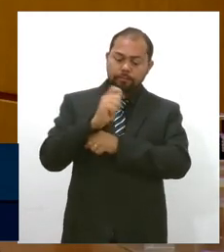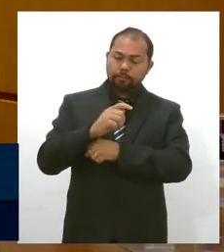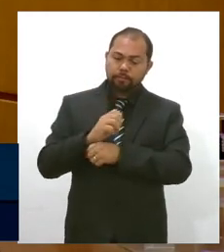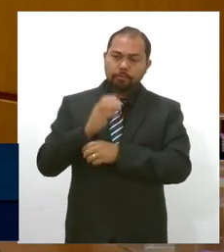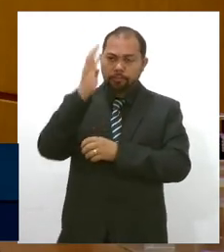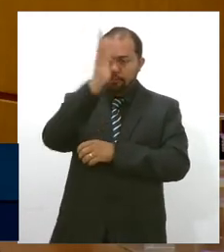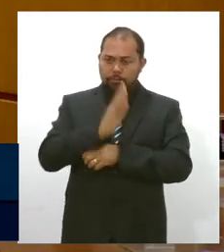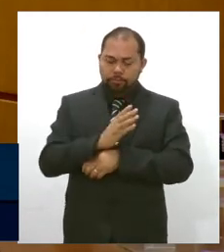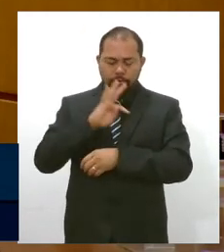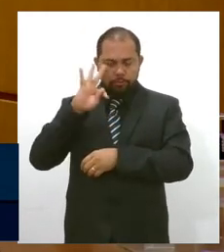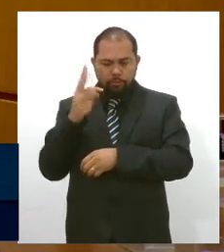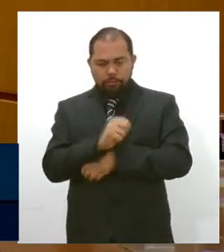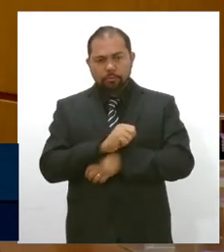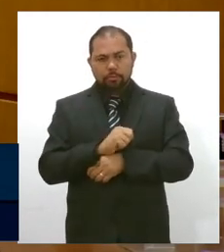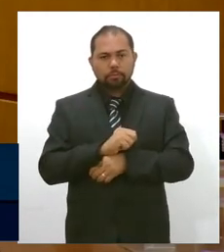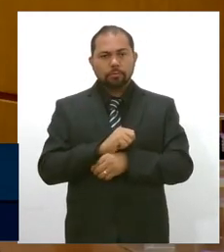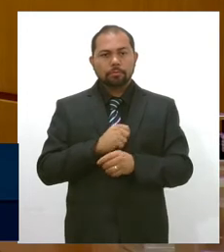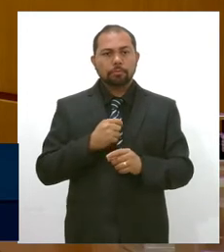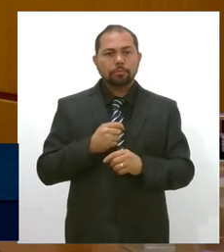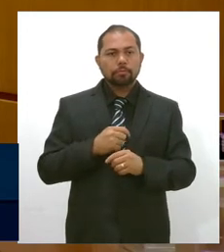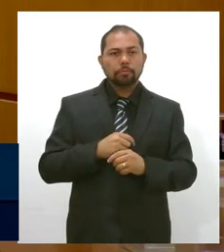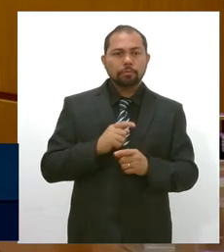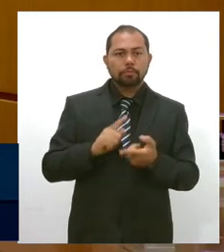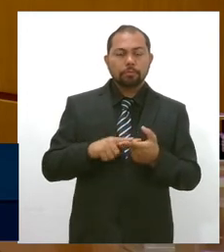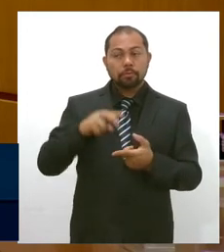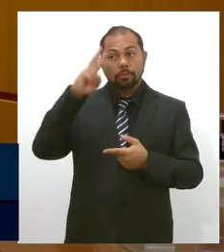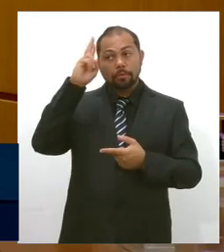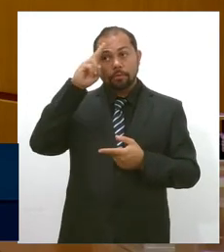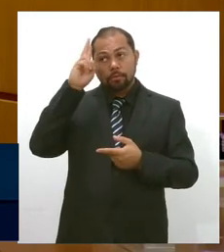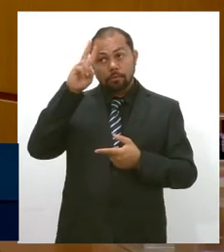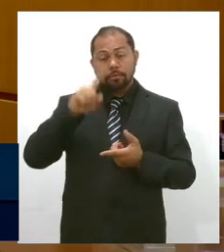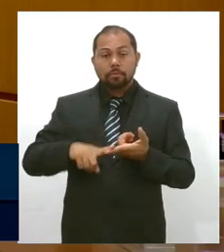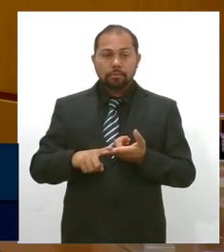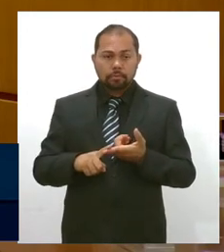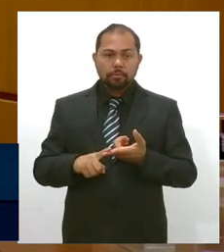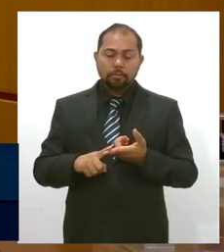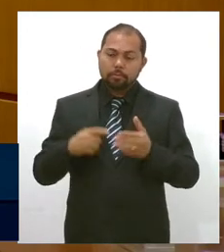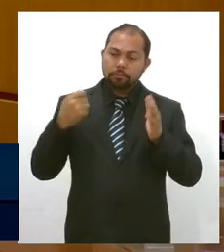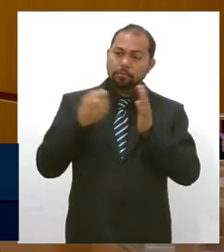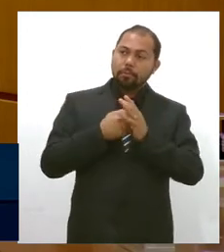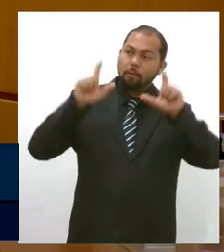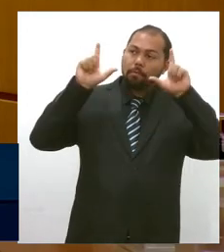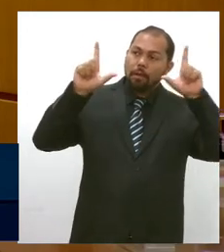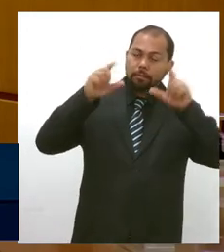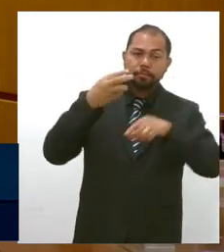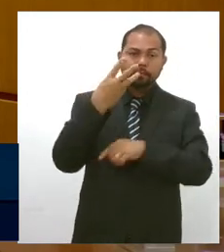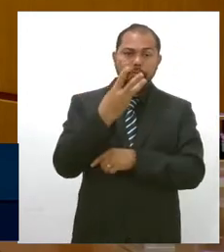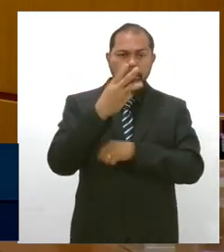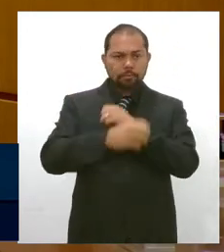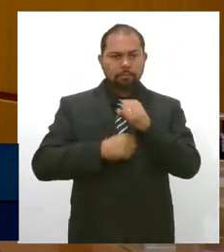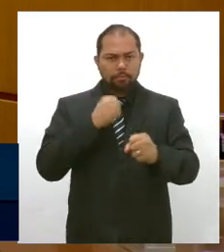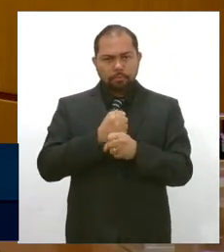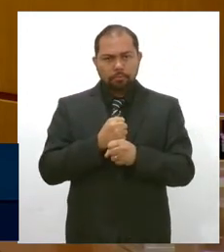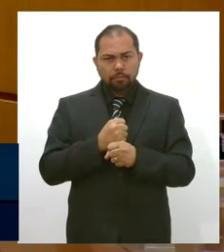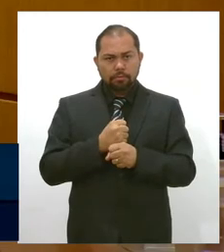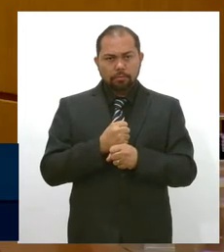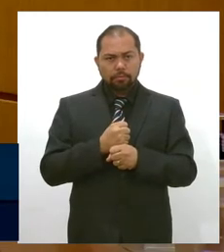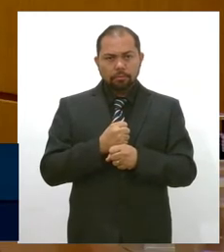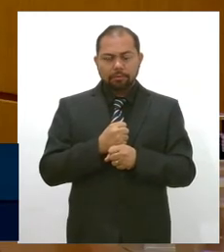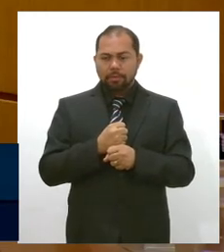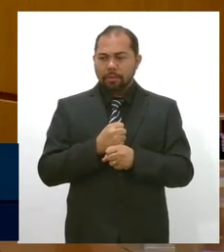para rememorar e protestar pelos 3 anos do crime do petróleo ocorrido em